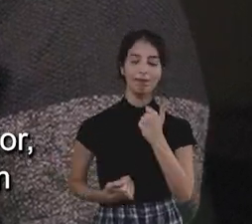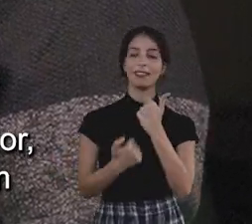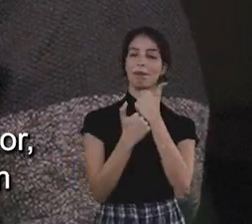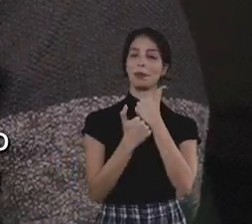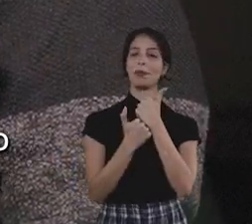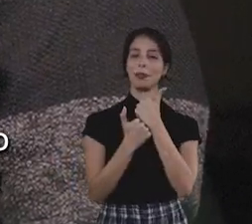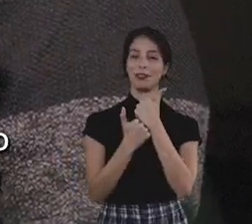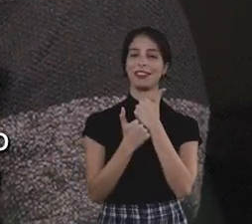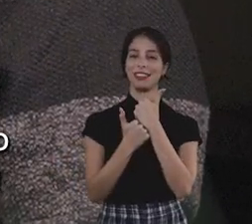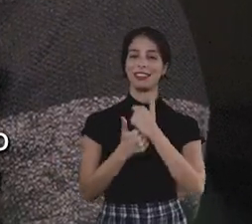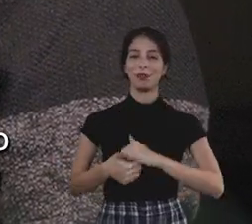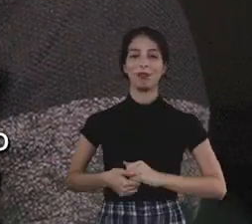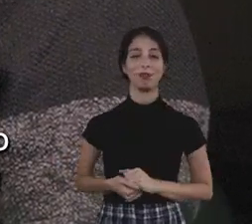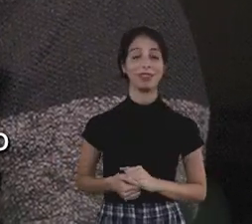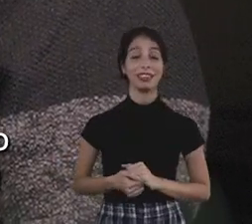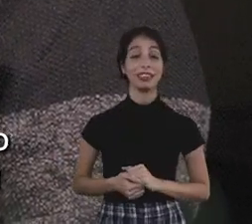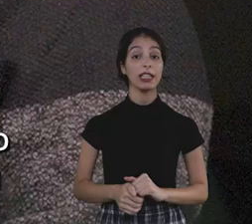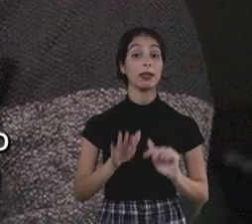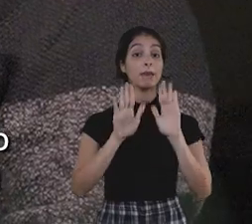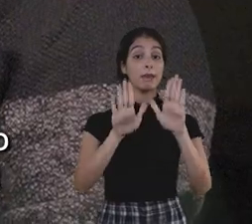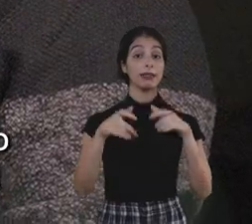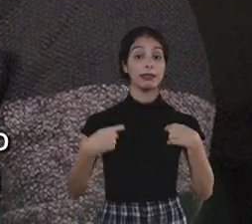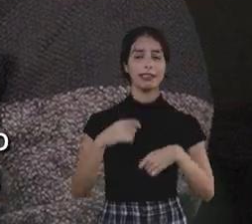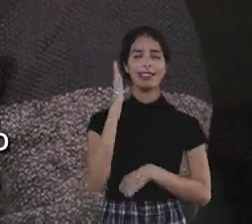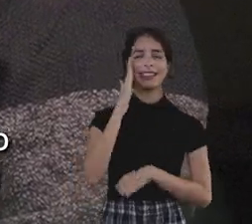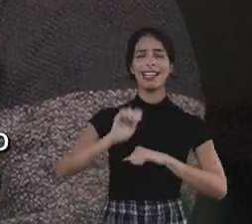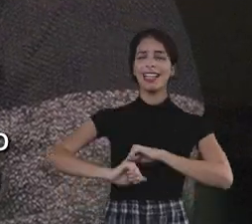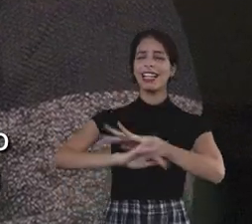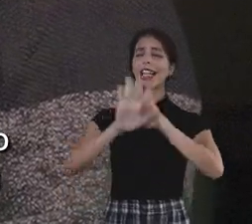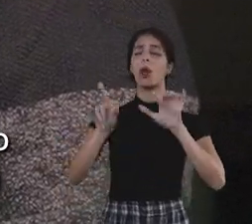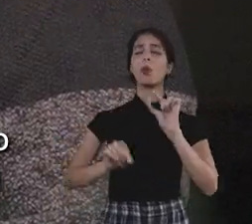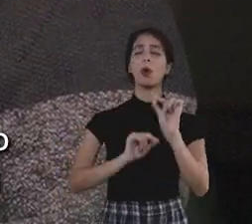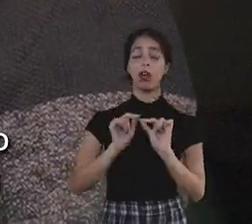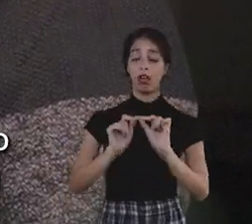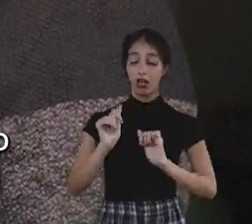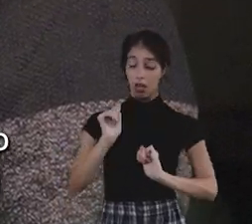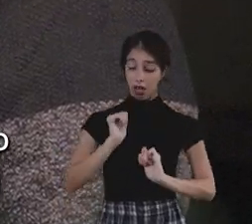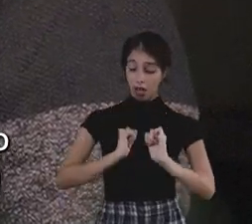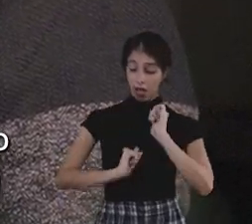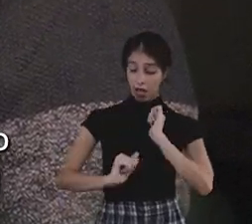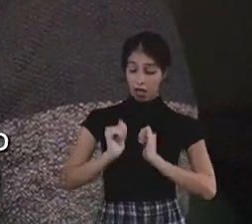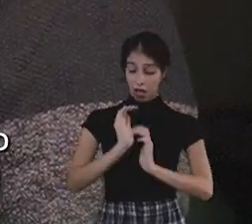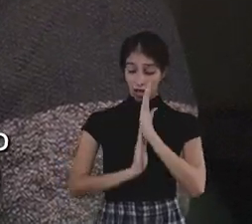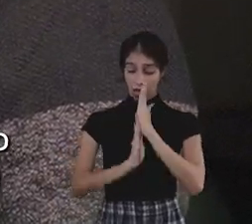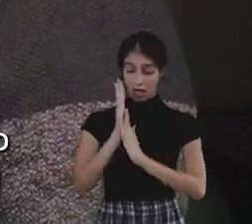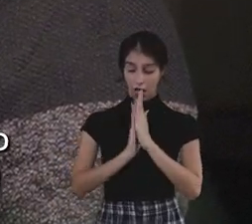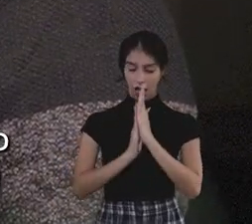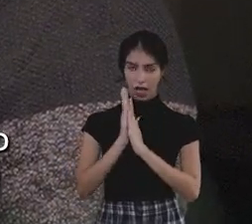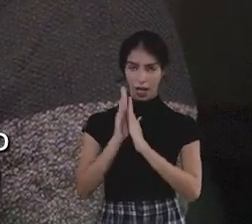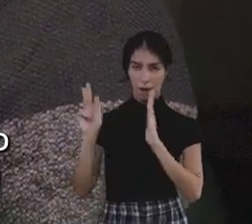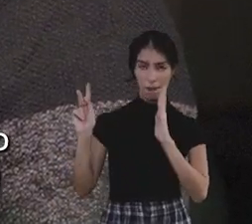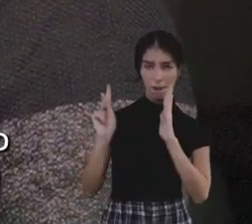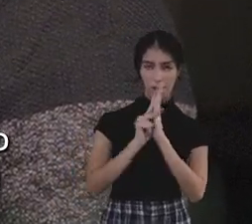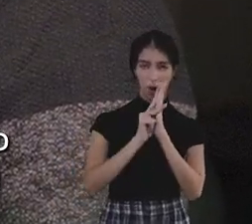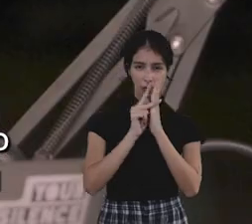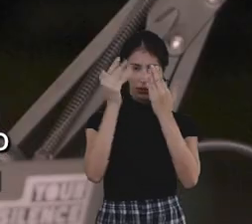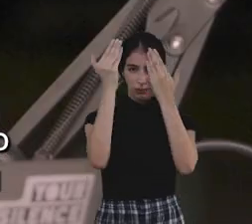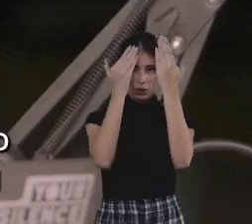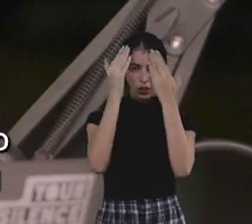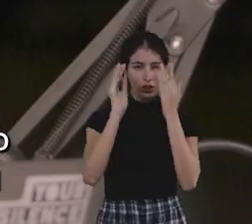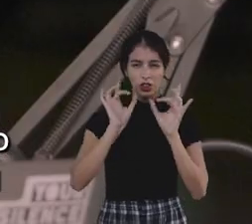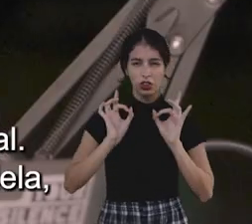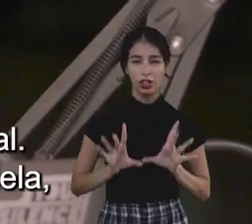isso partindo de um princípio de que eh a ansiedade eu não considero mais ansiedade um fenômeno